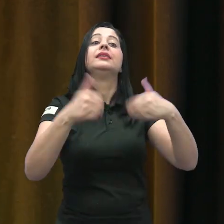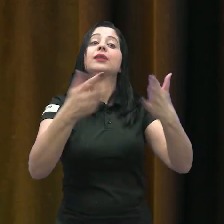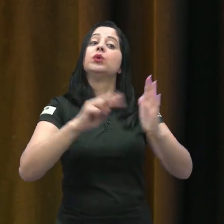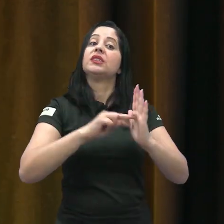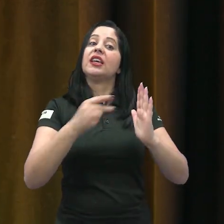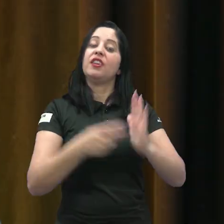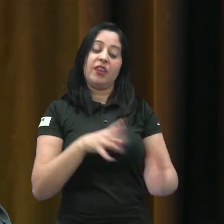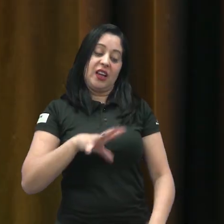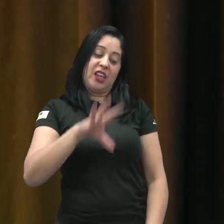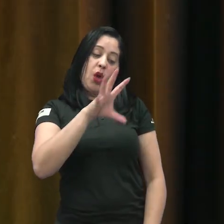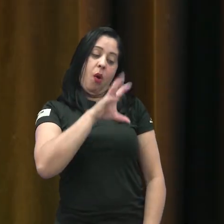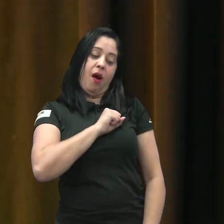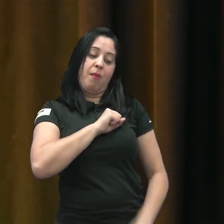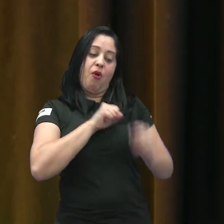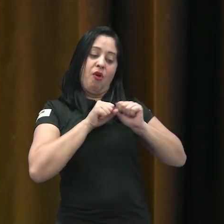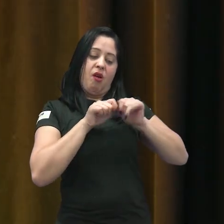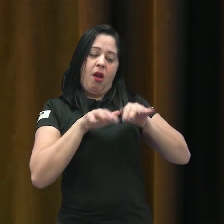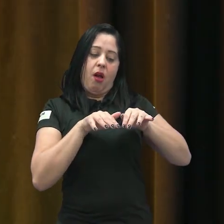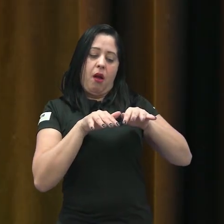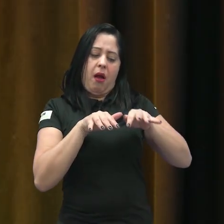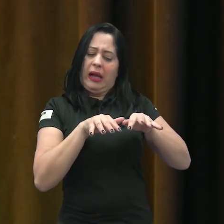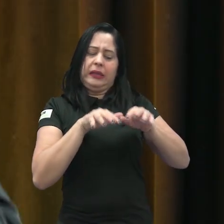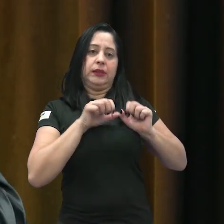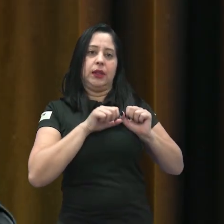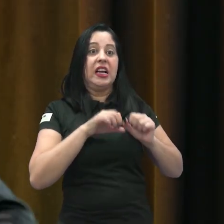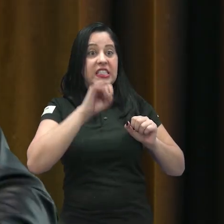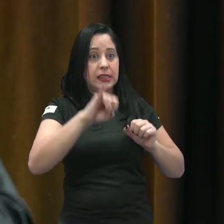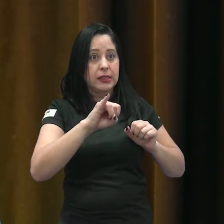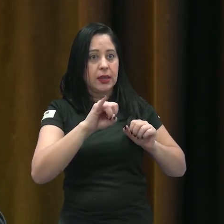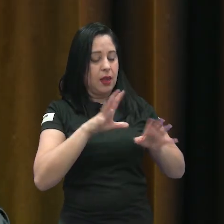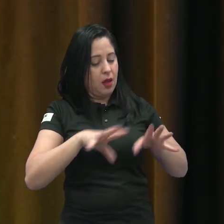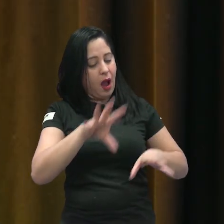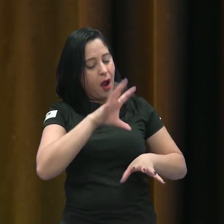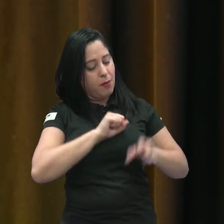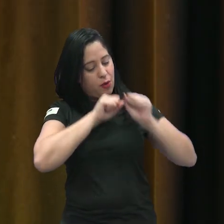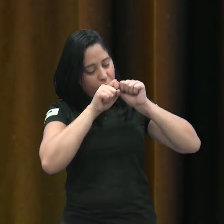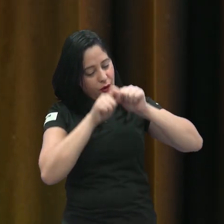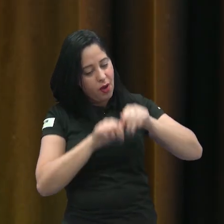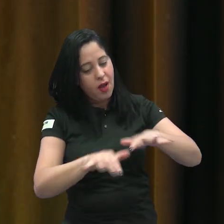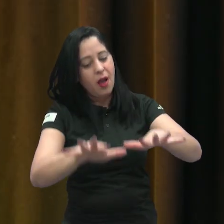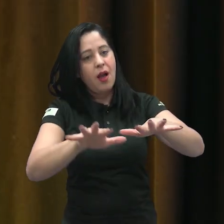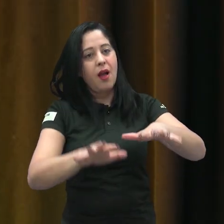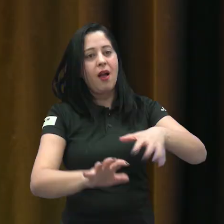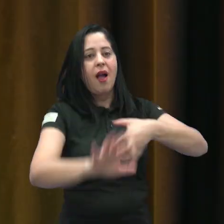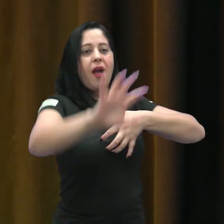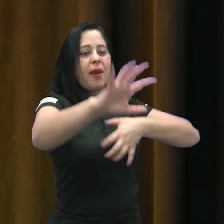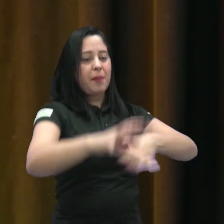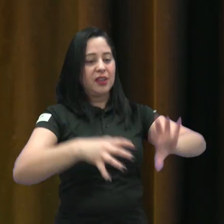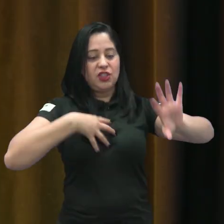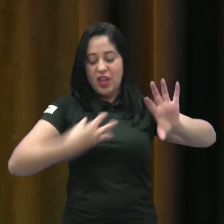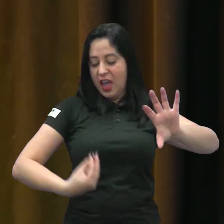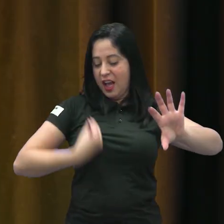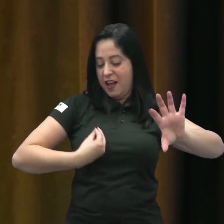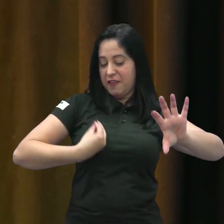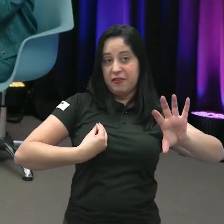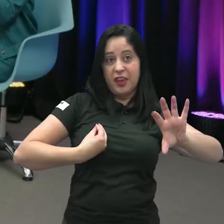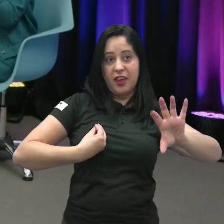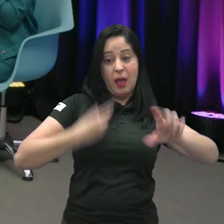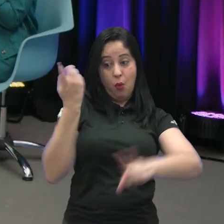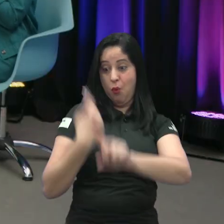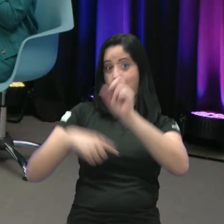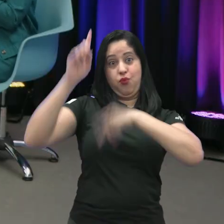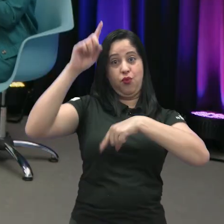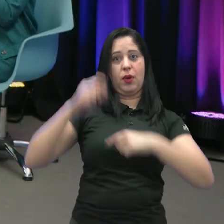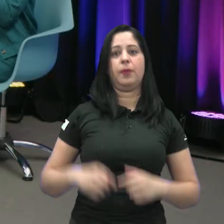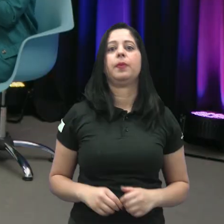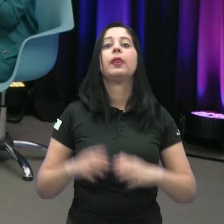o amor, ele gera empatia e a empatia gera coisas extraordinárias no nosso dia a dia. Então, vamos